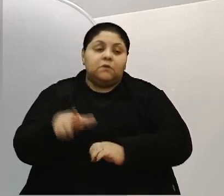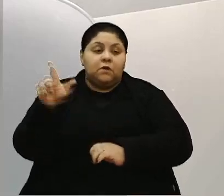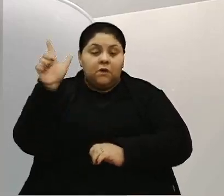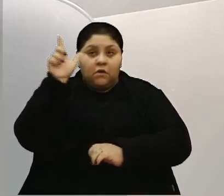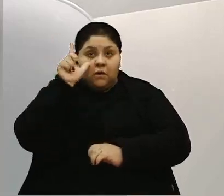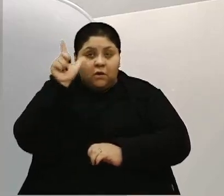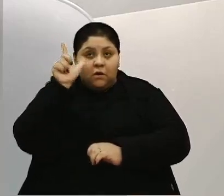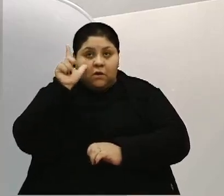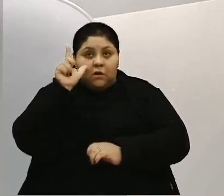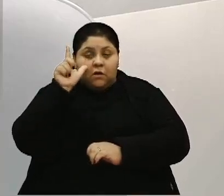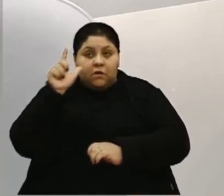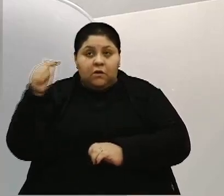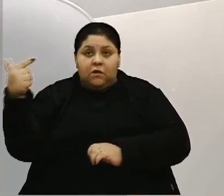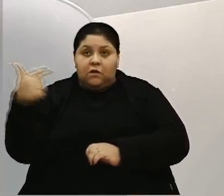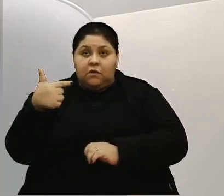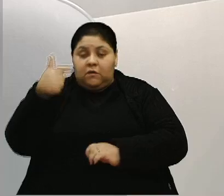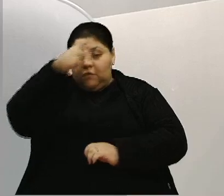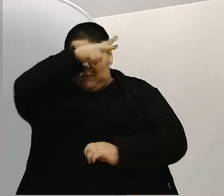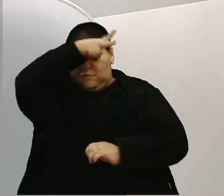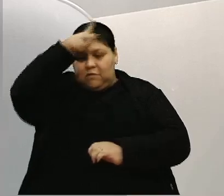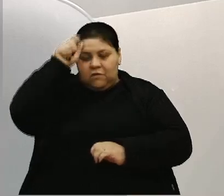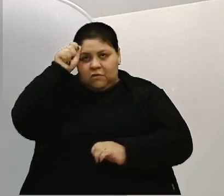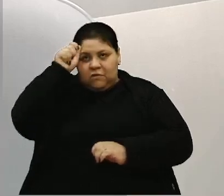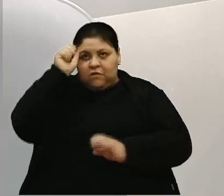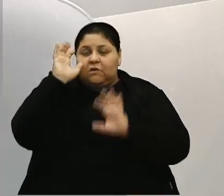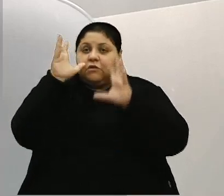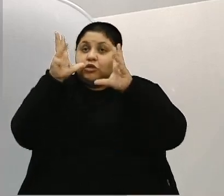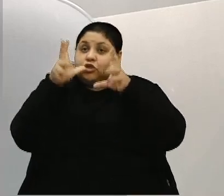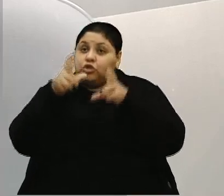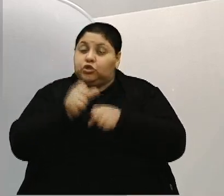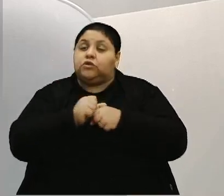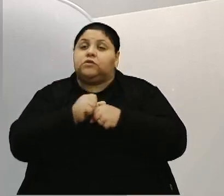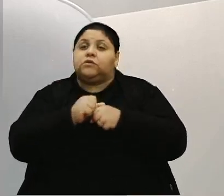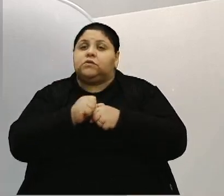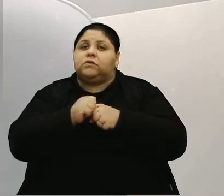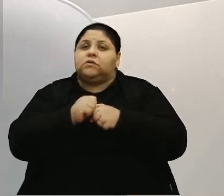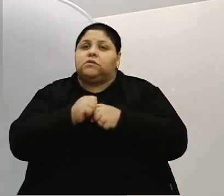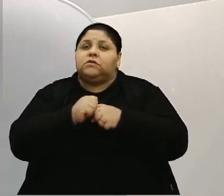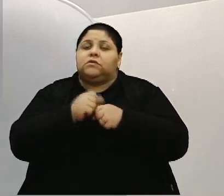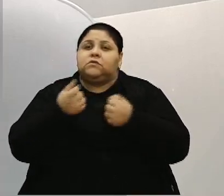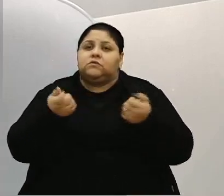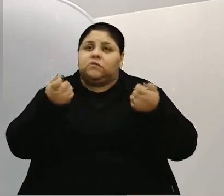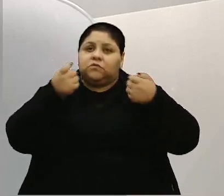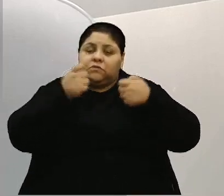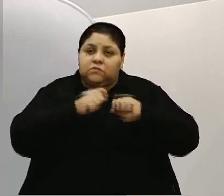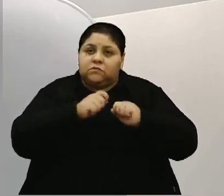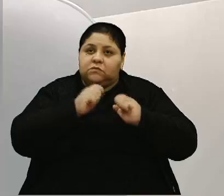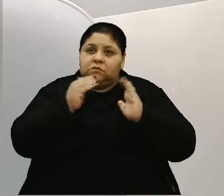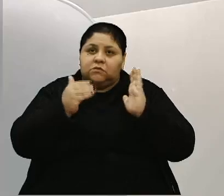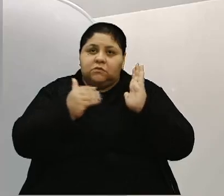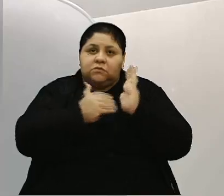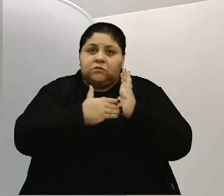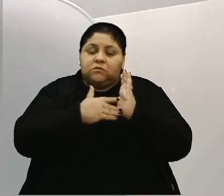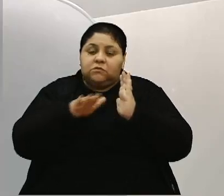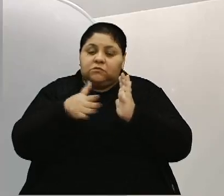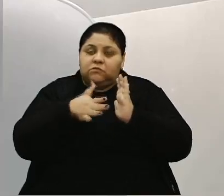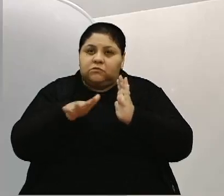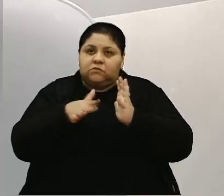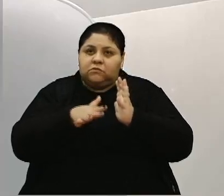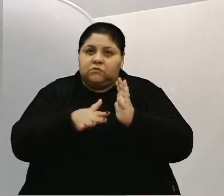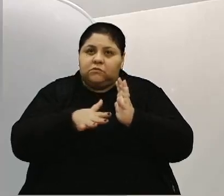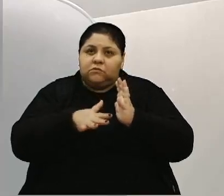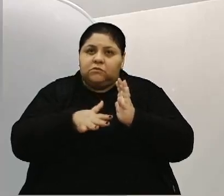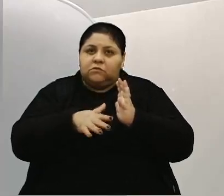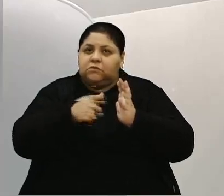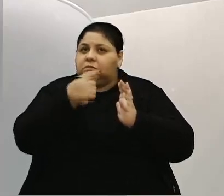na subprefeitura, sim, vereador D'Ambrosio, que todas elas precisam, no mínimo, uma média, vereador